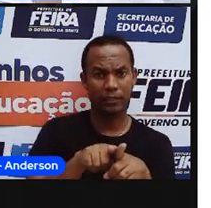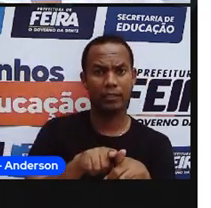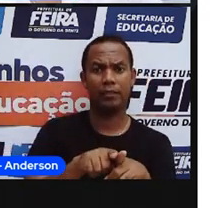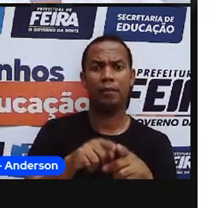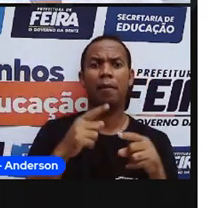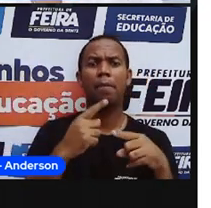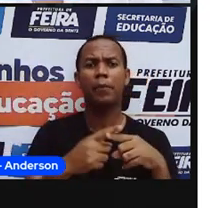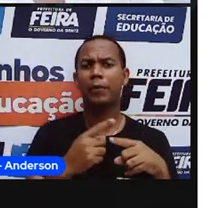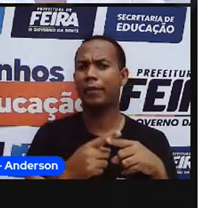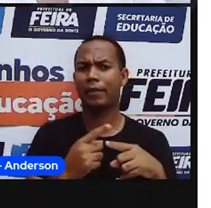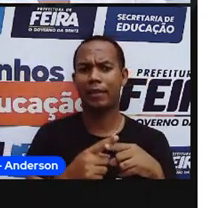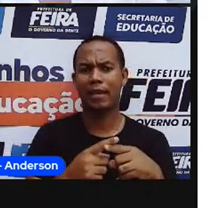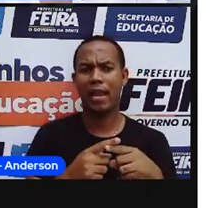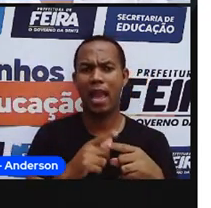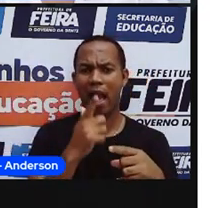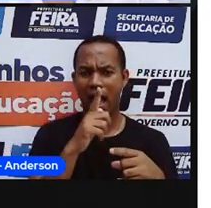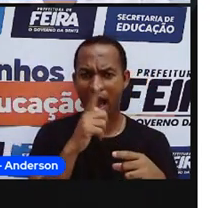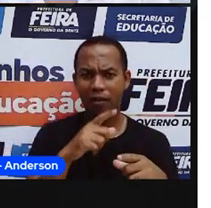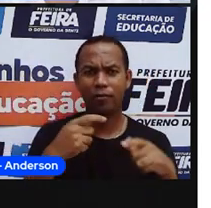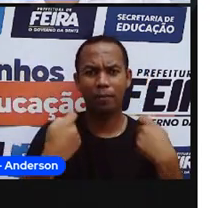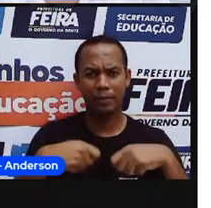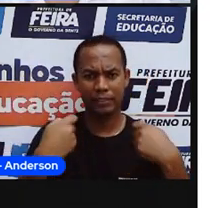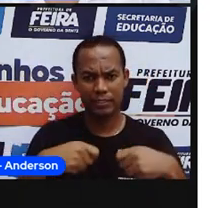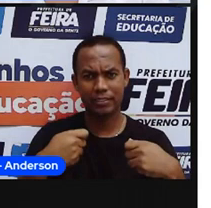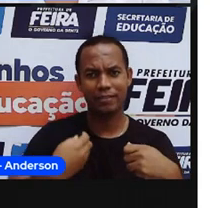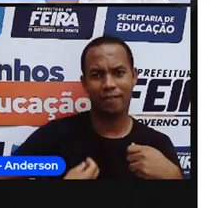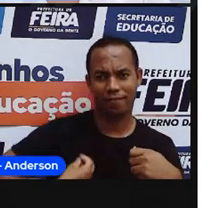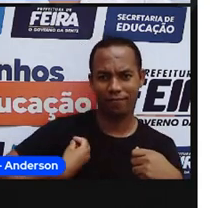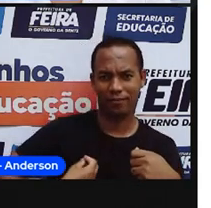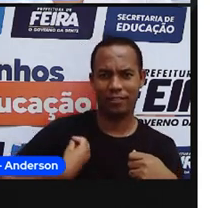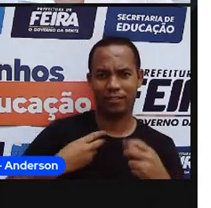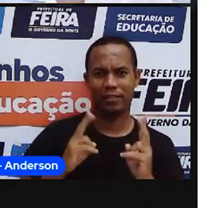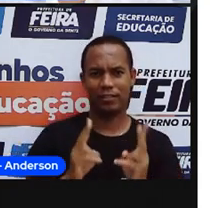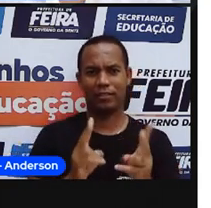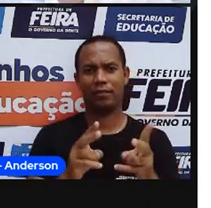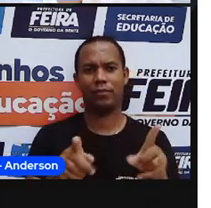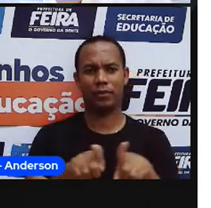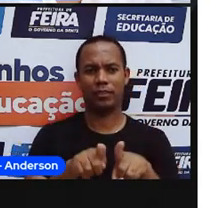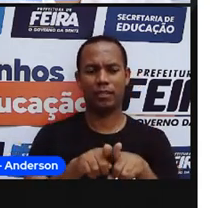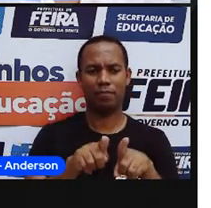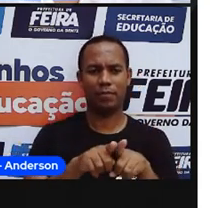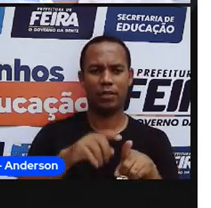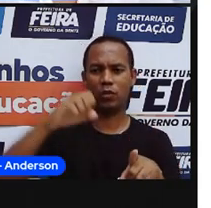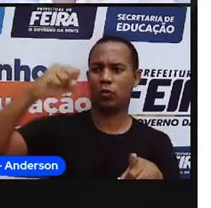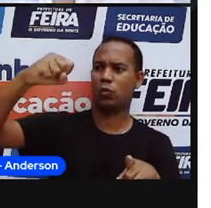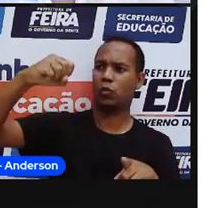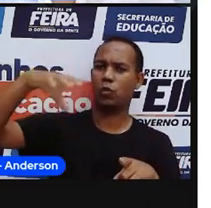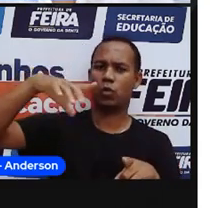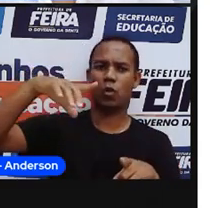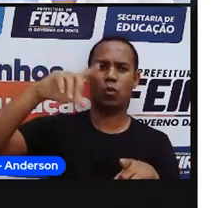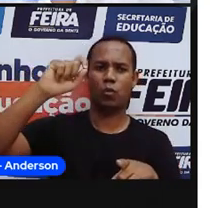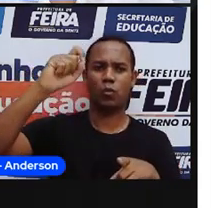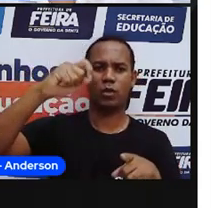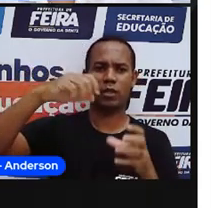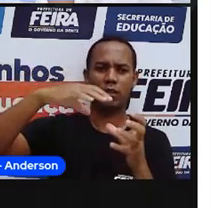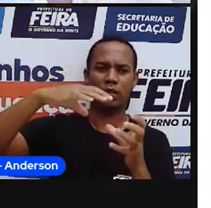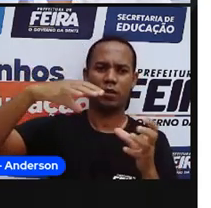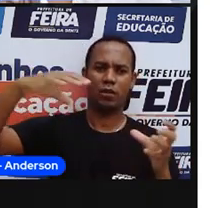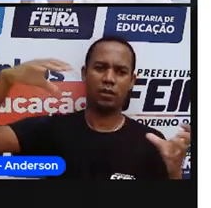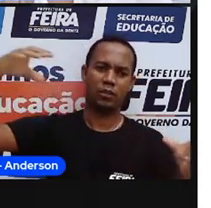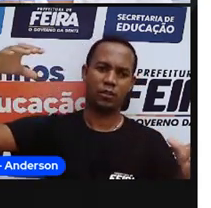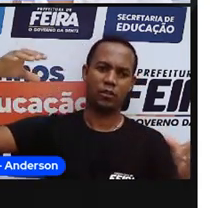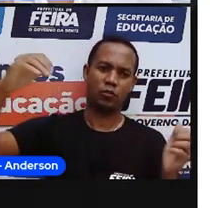água é sem vida, além de uma boa distância do Sol, o que faz com que a Terra seja um lugar quentinho para podermos